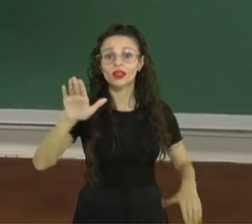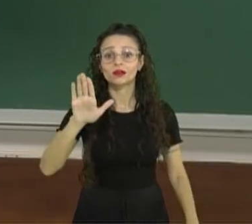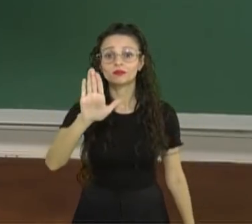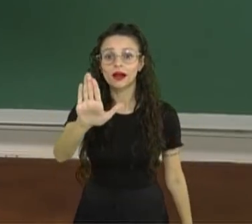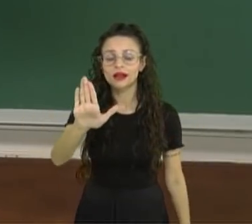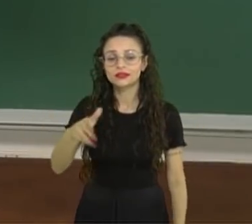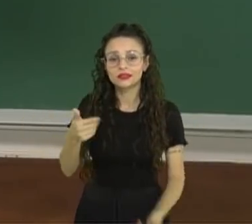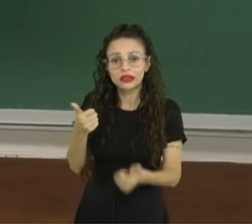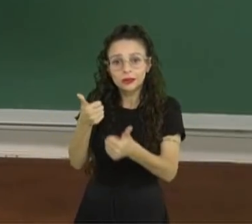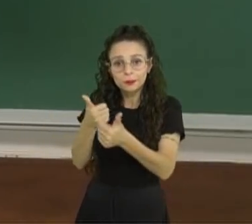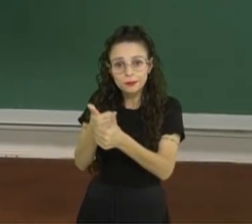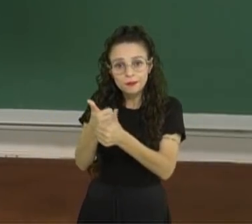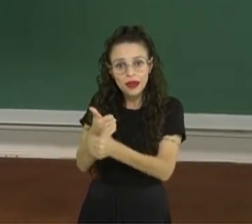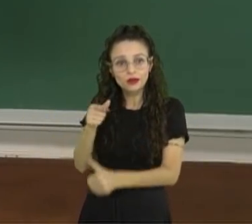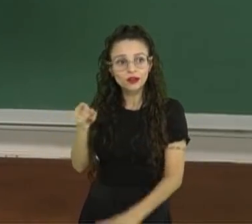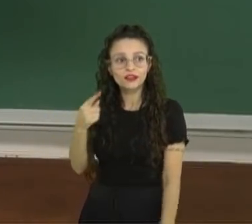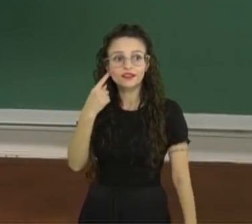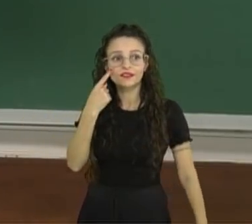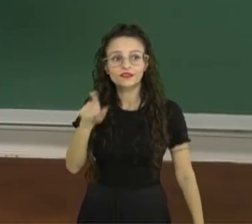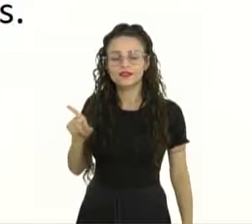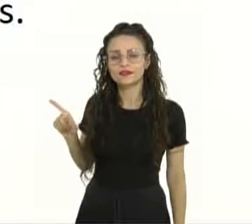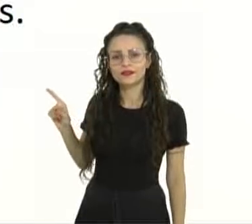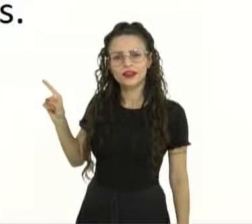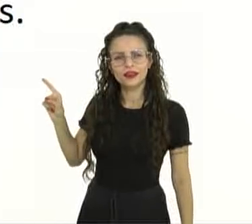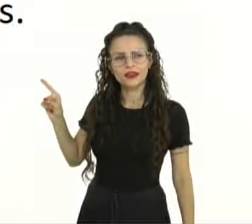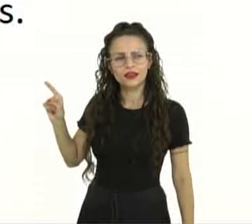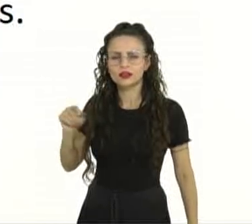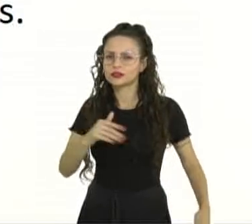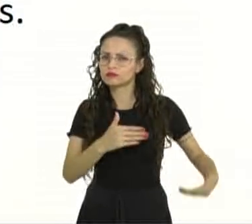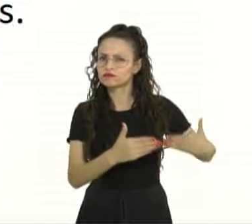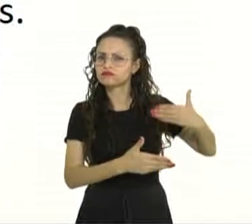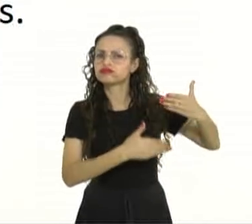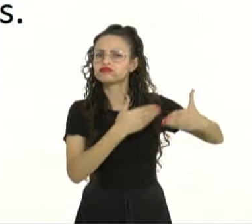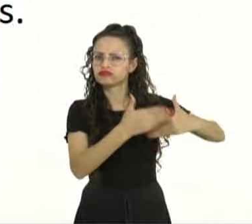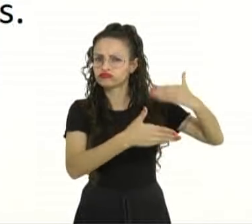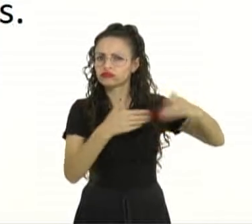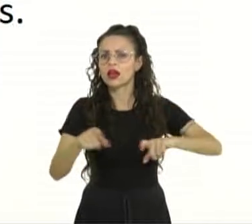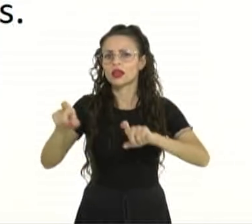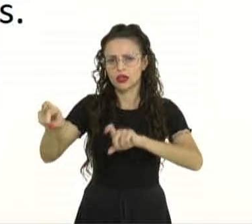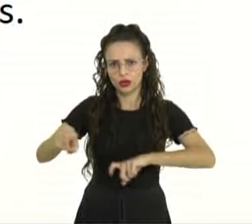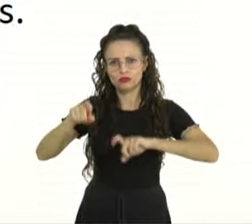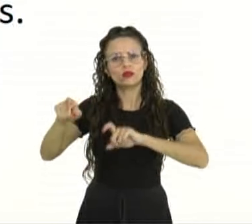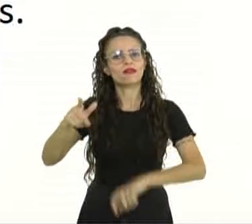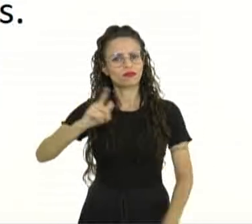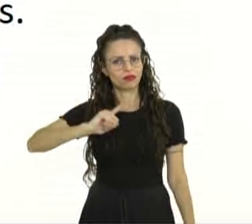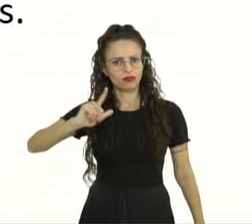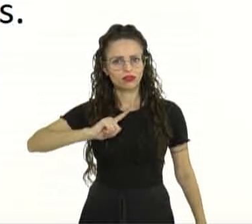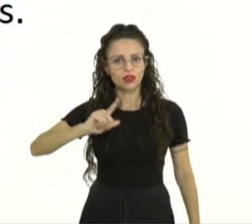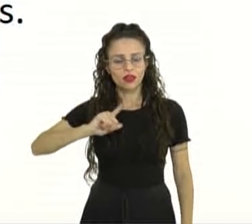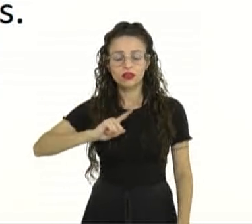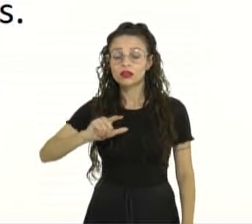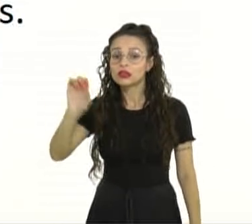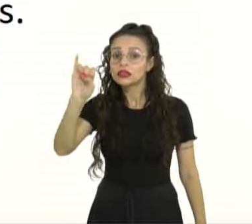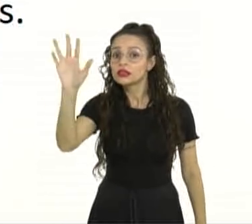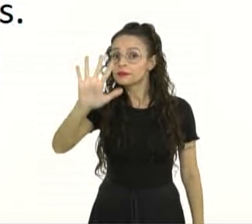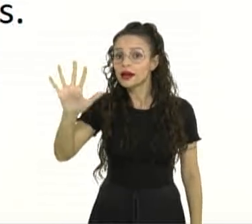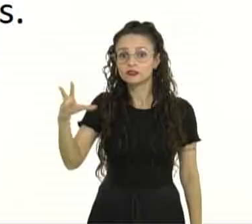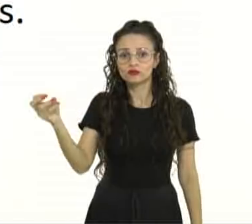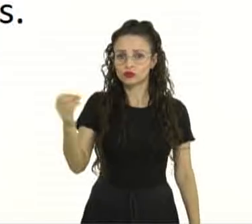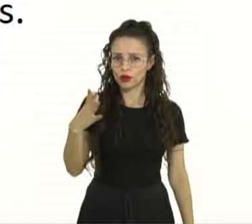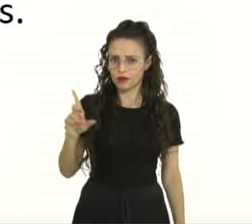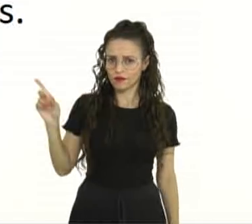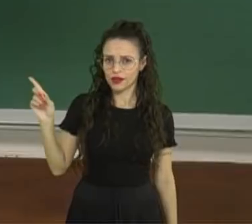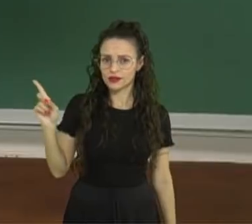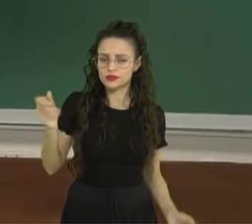entanto, próximo do rio Nilo, você vê um desenvolvimento de agricultura impressionante. Isso aqui é uma imagem atual,